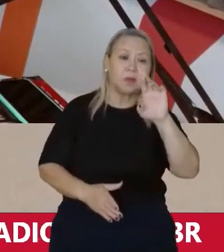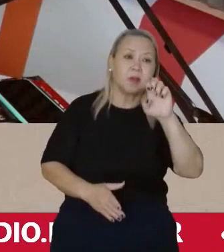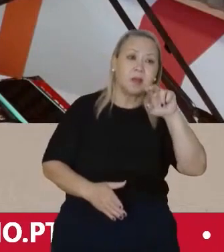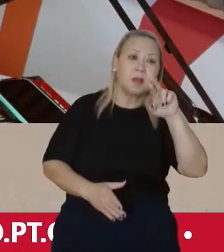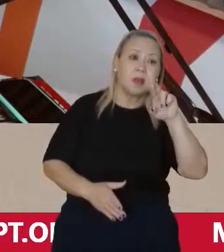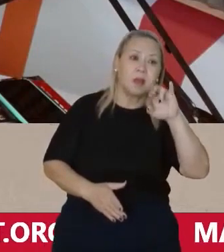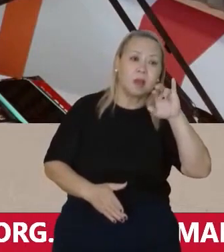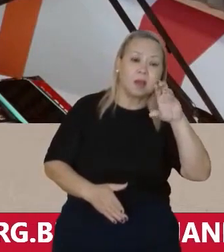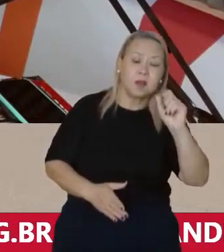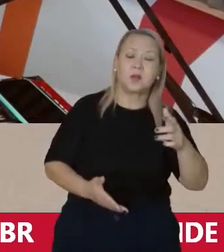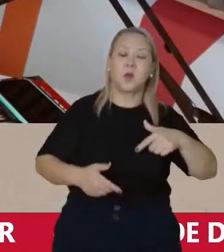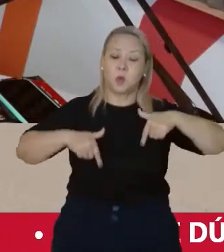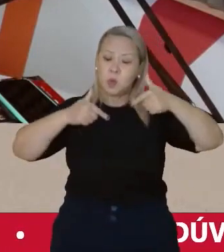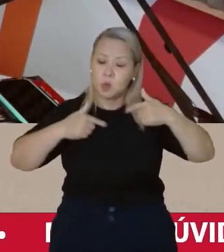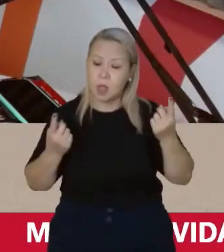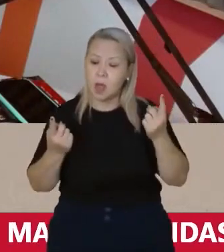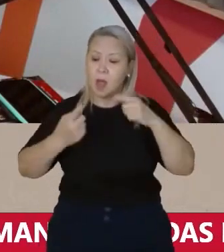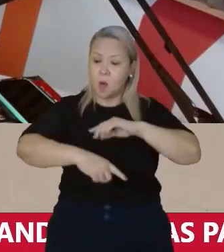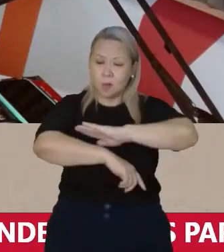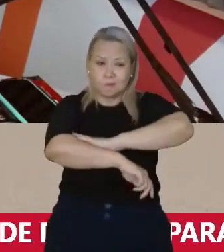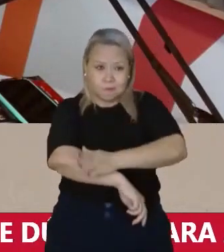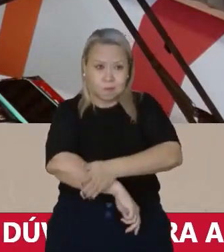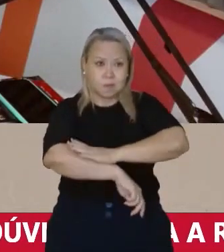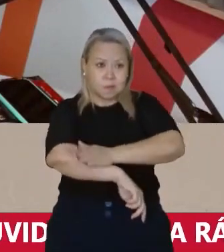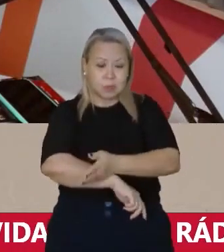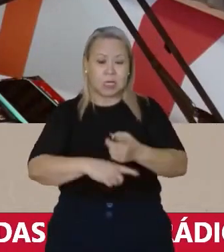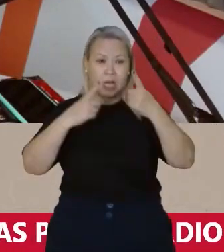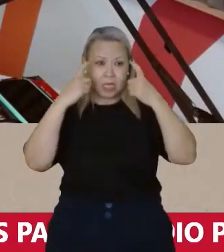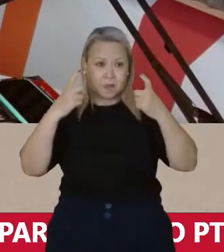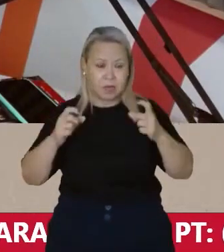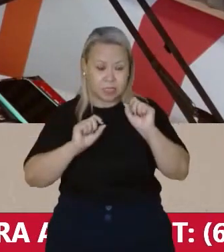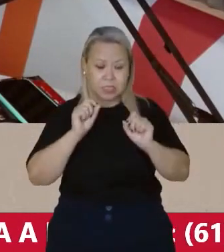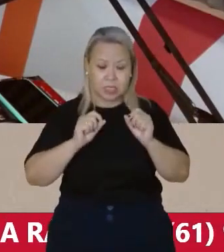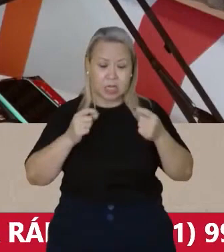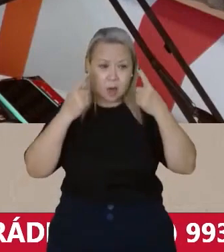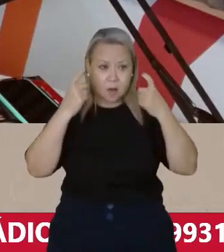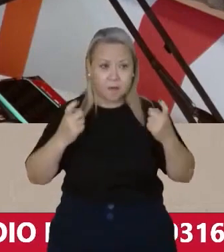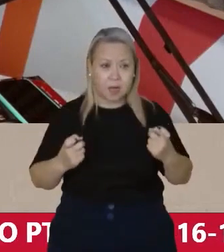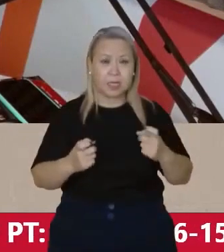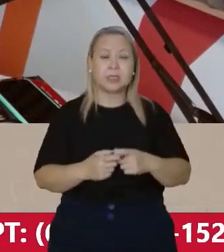o preconceito, essa violência, porque é uma violência